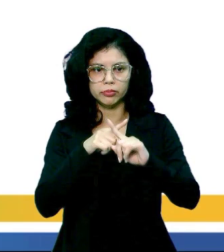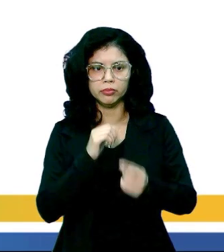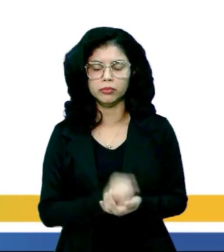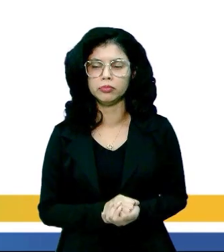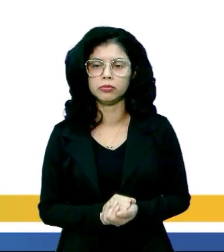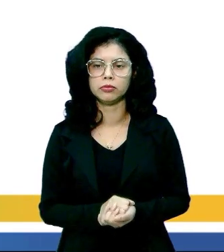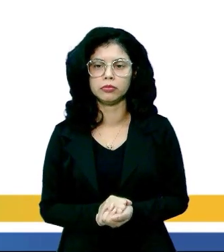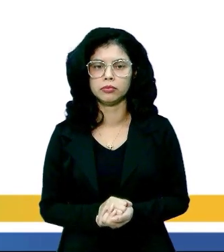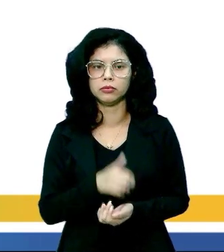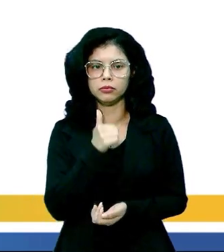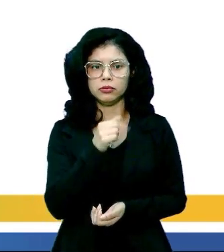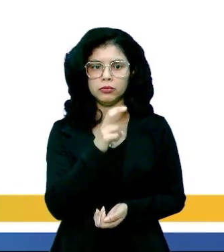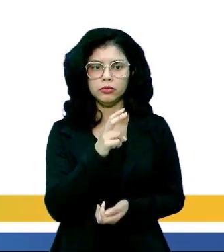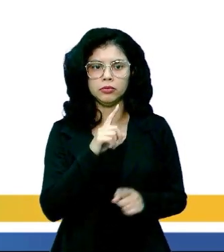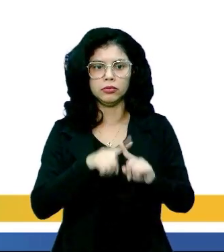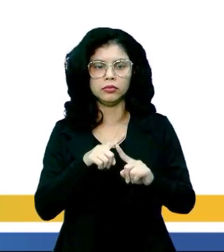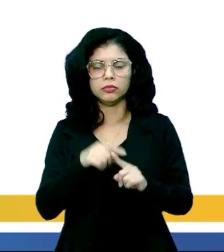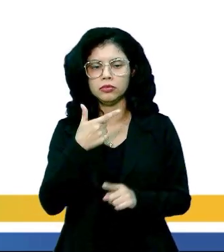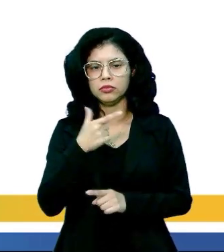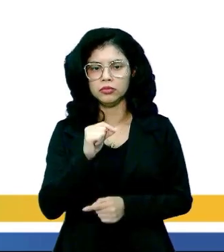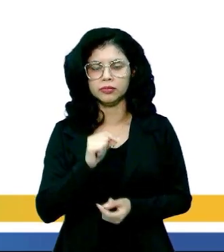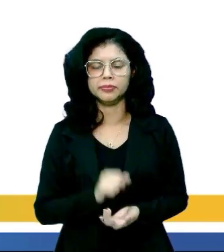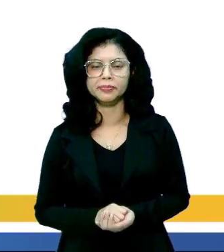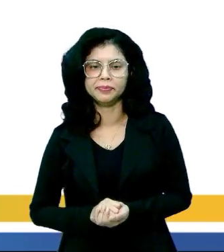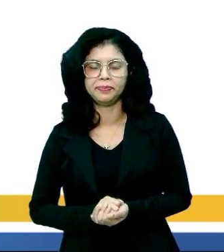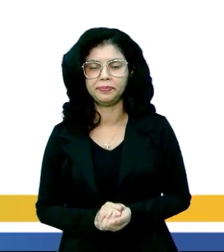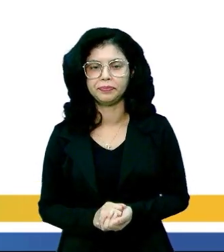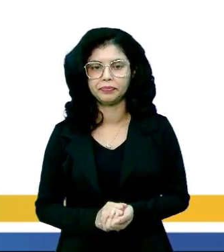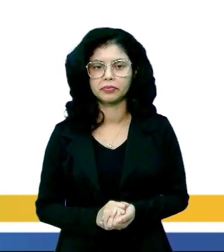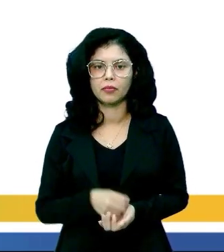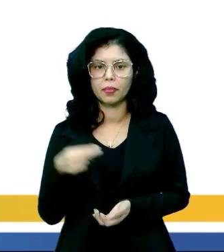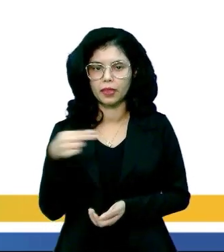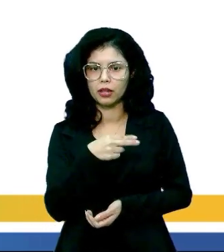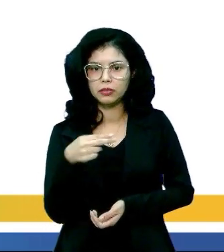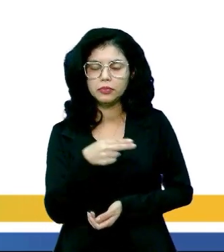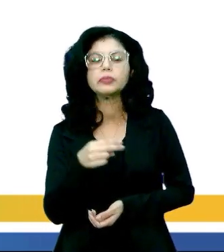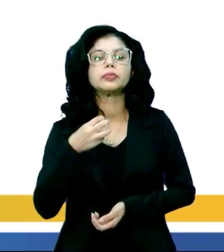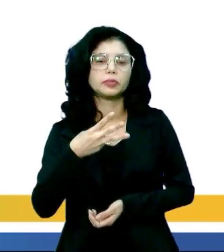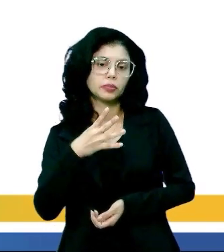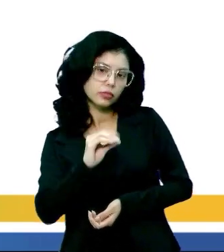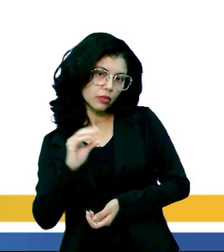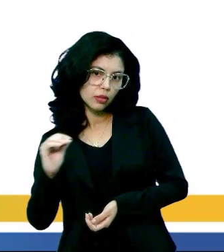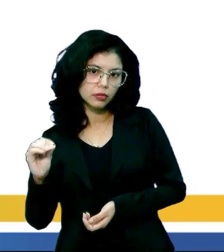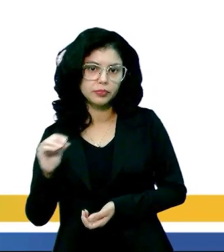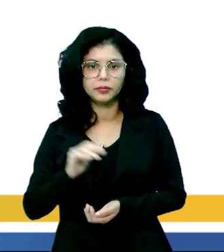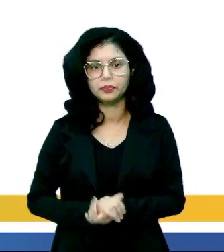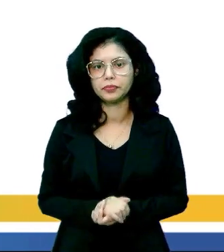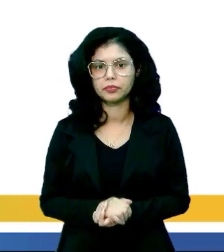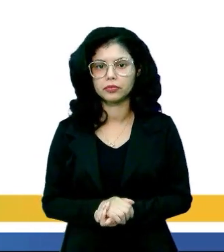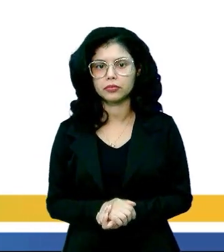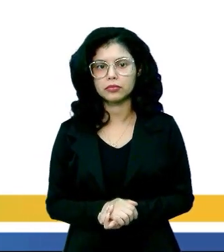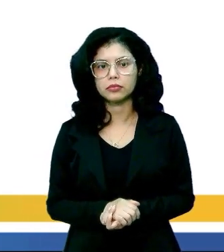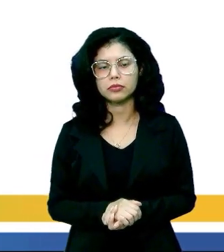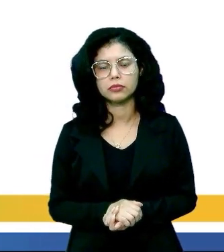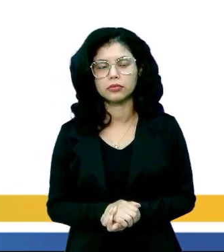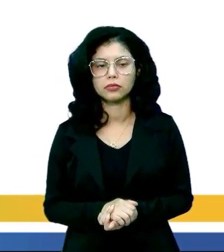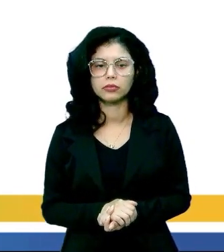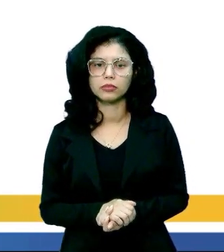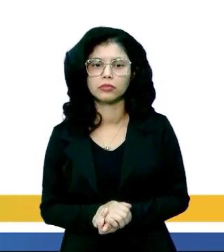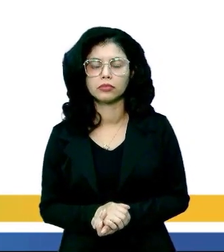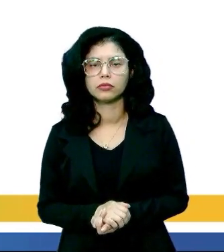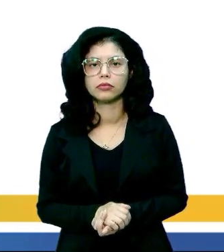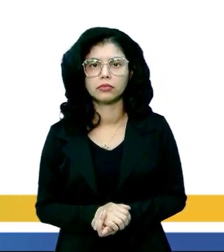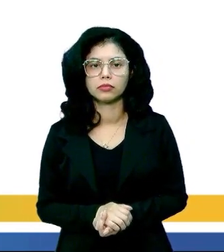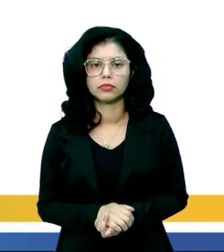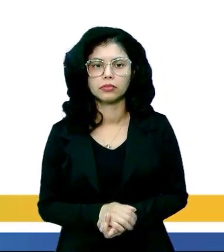multiplicação. 15 vezes 20 milhões, centímetro, né? Que a gente está multiplicando. 15 vezes 20 milhões